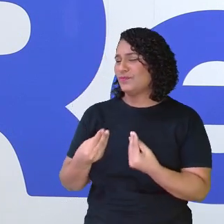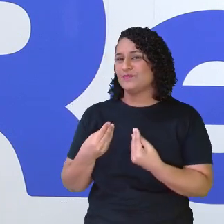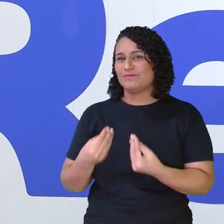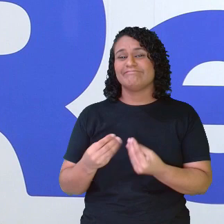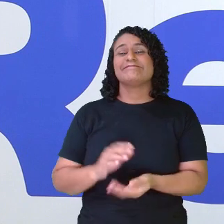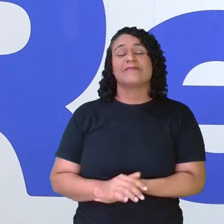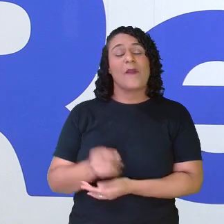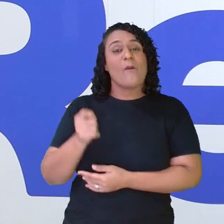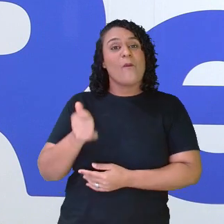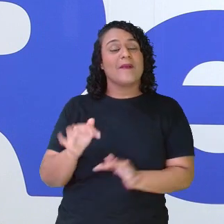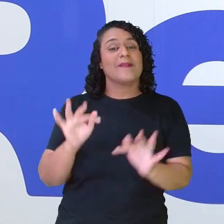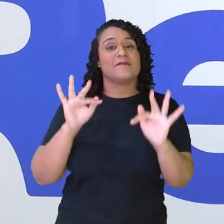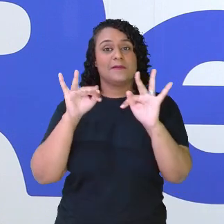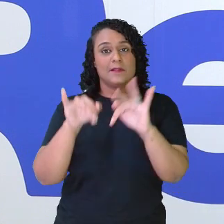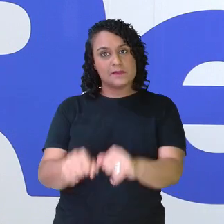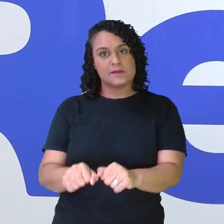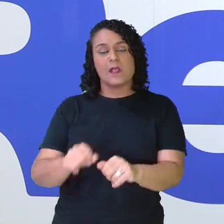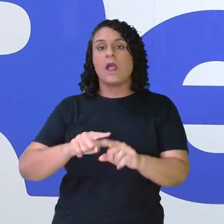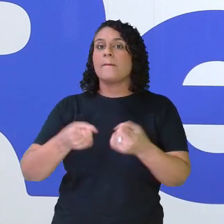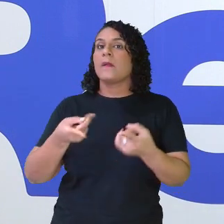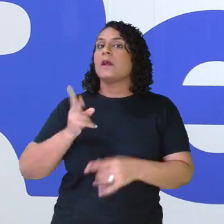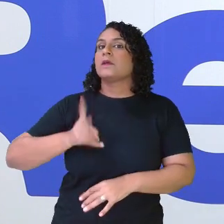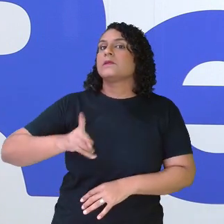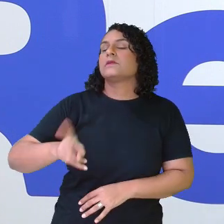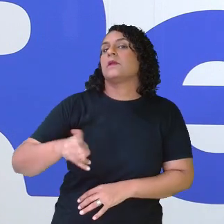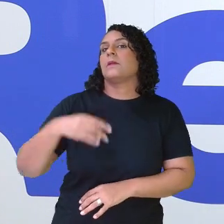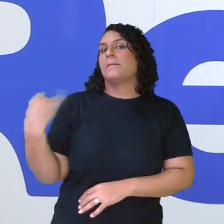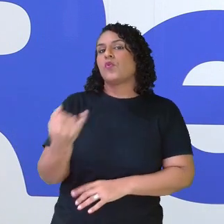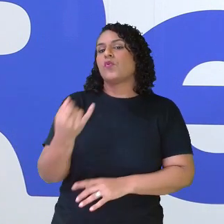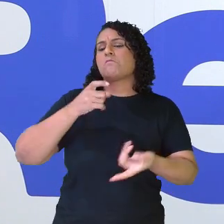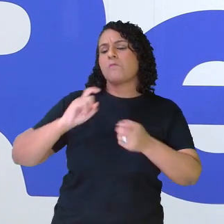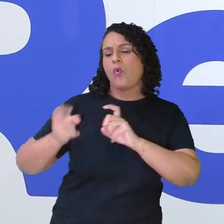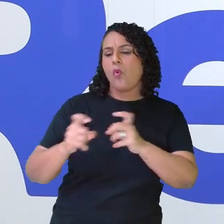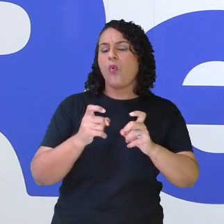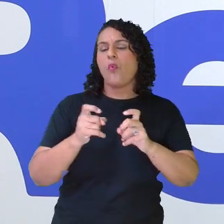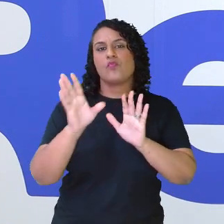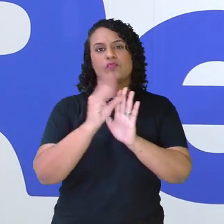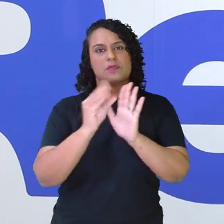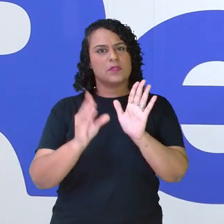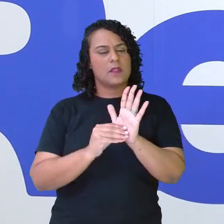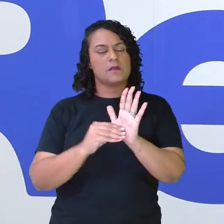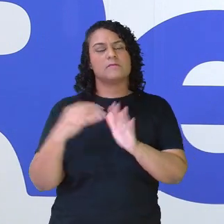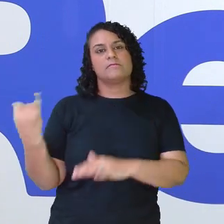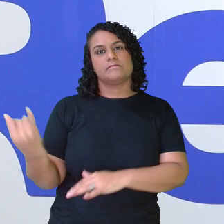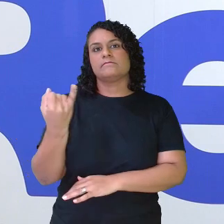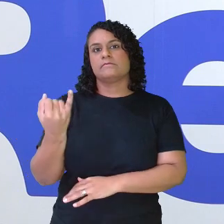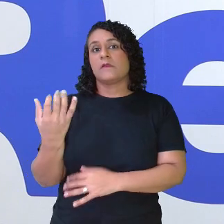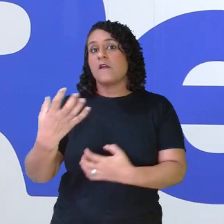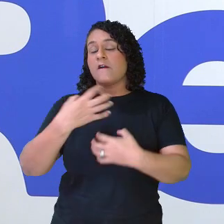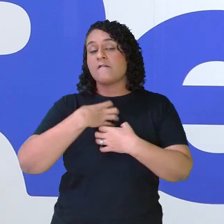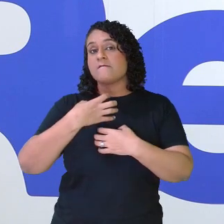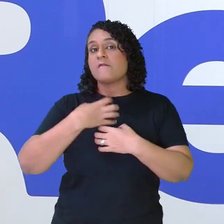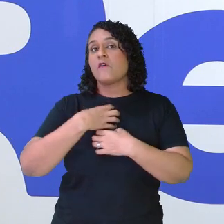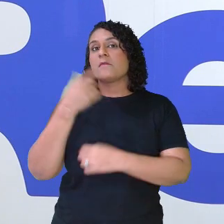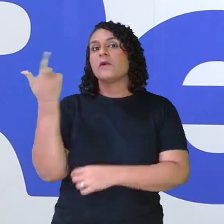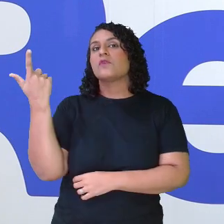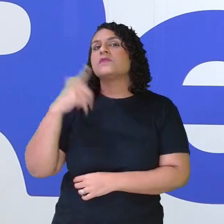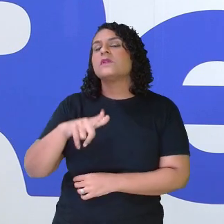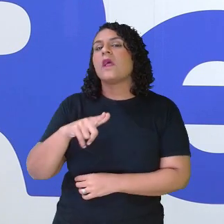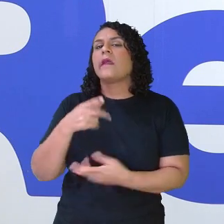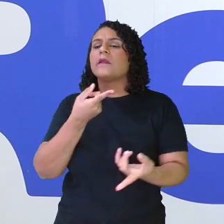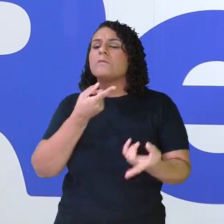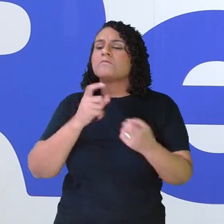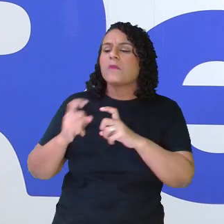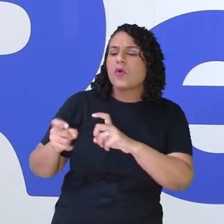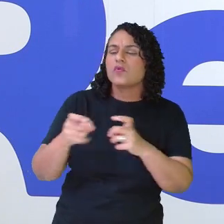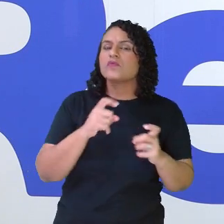ao fim, mas sempre é importante discutir essas questões. E lembrando, uma das formas que a gente consegue argumentar, que